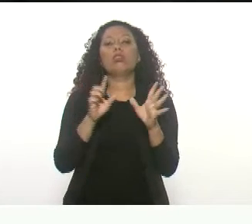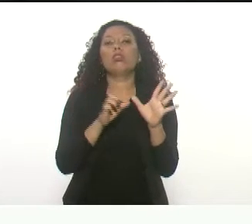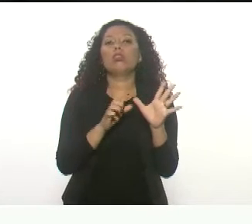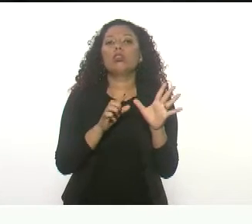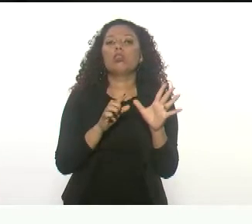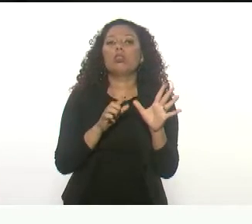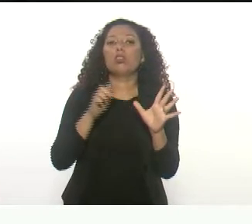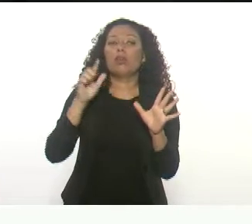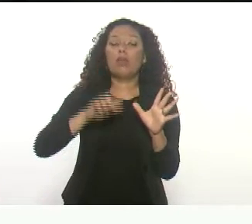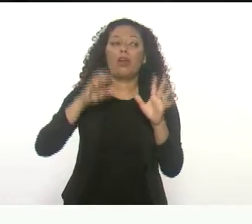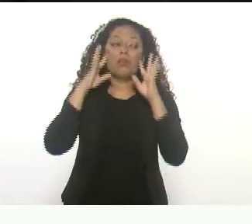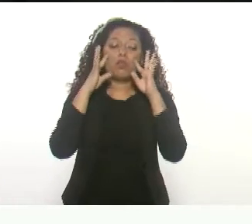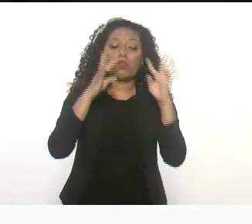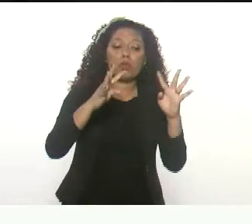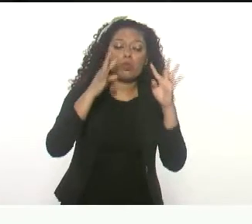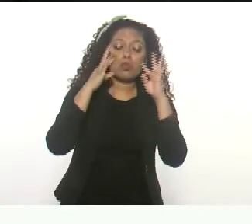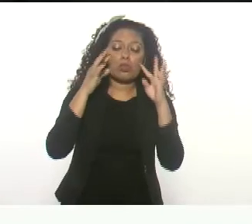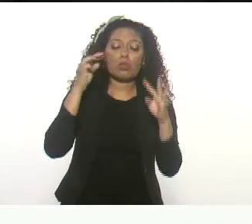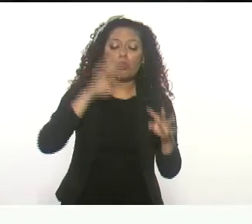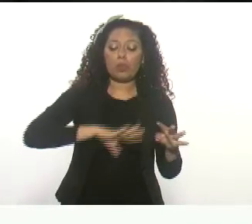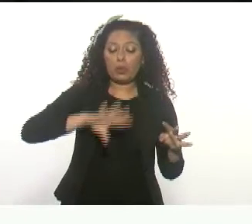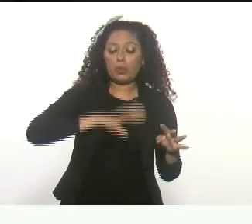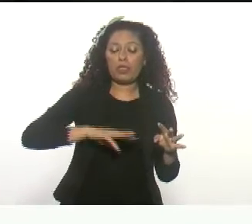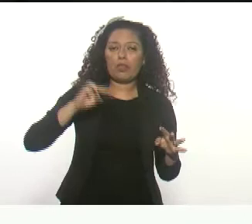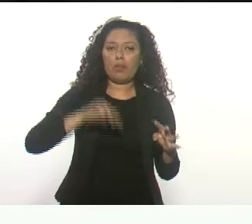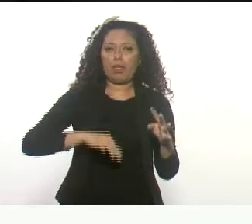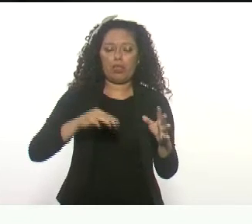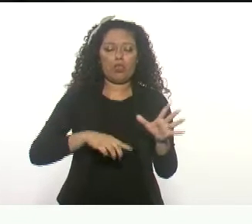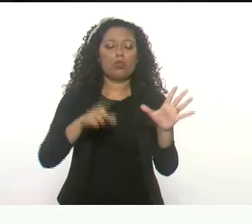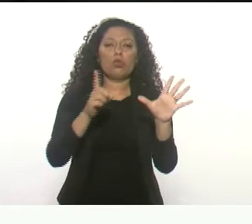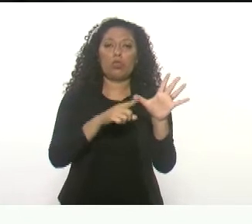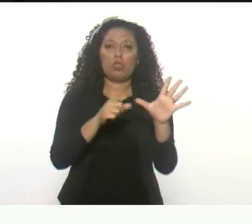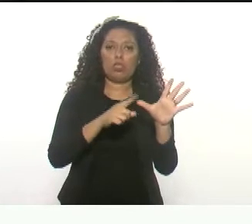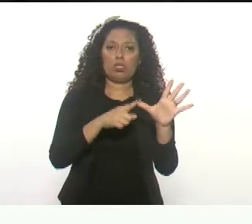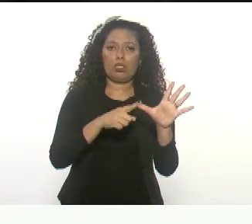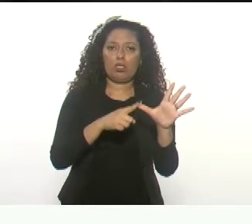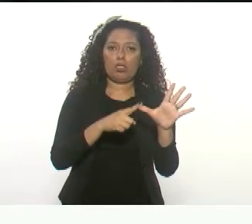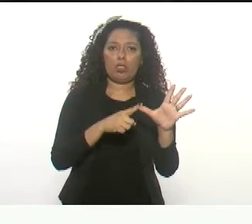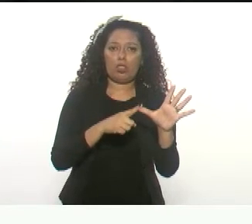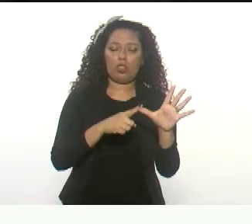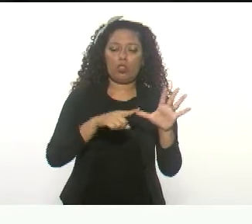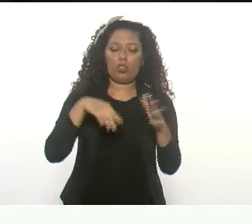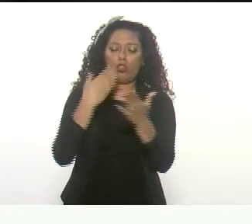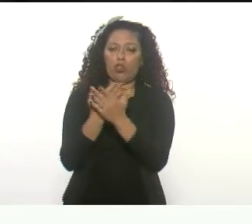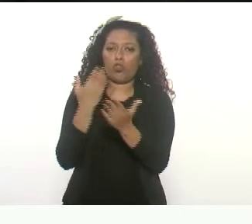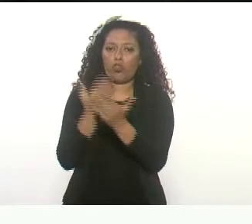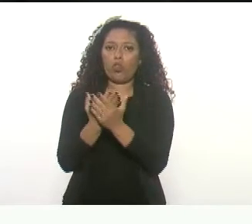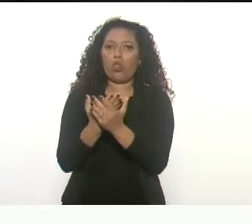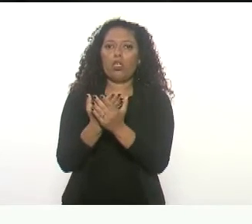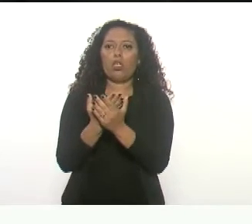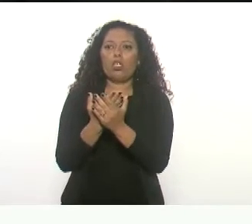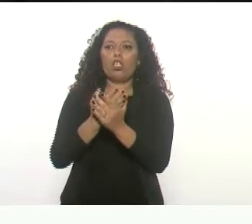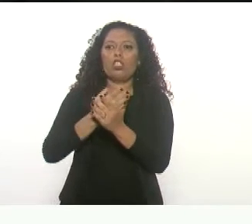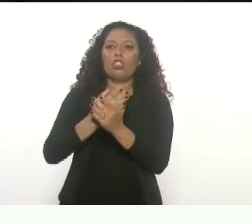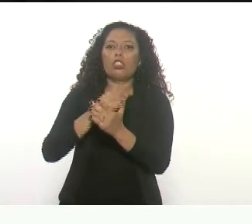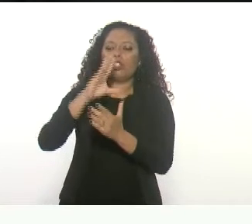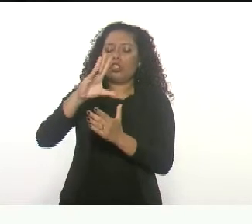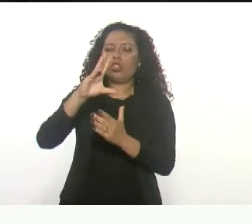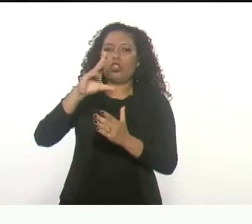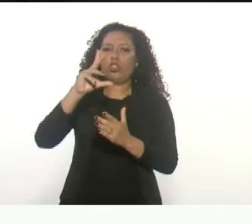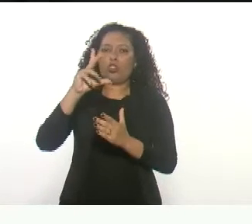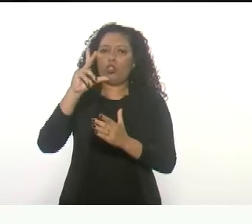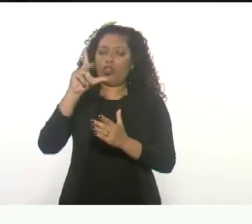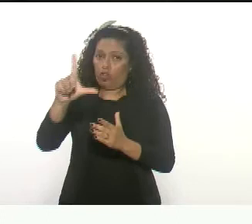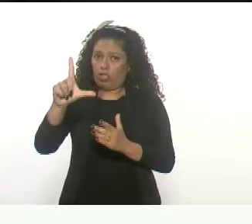com mais foco até em língua portuguesa e matemática. O programa Escolas de Tempo Integral do Chile, o programa Escolas de Tempo Integral